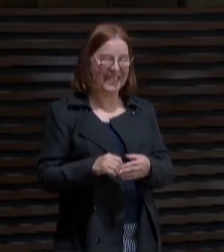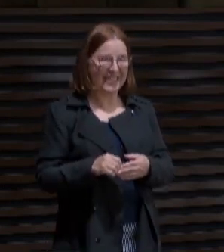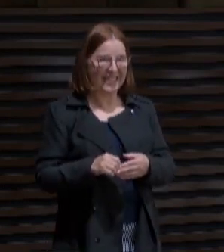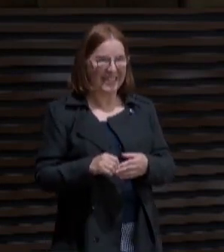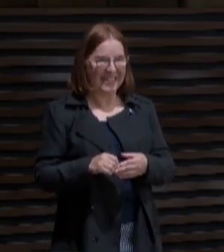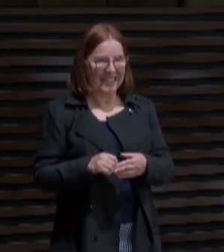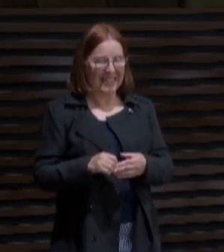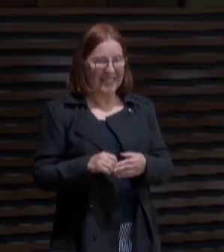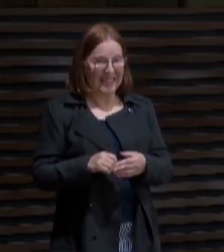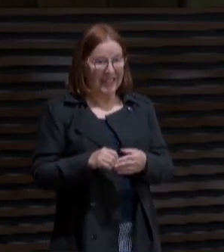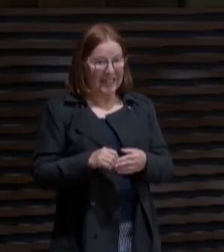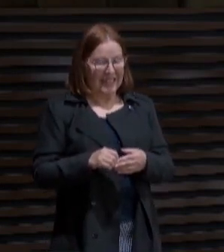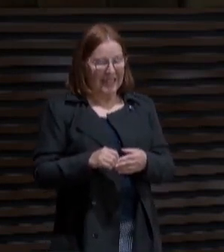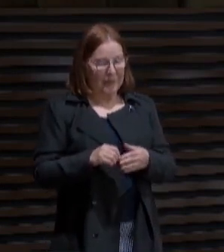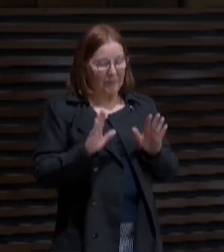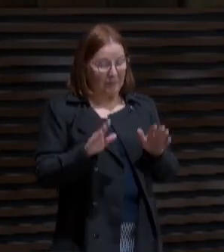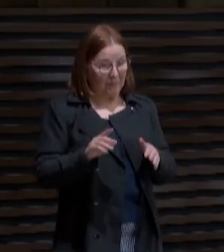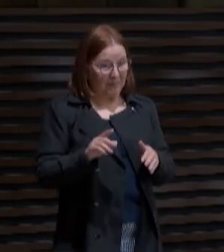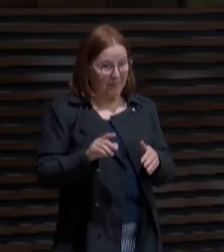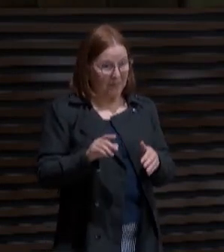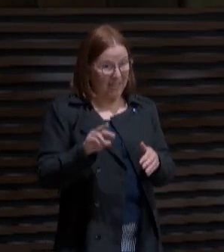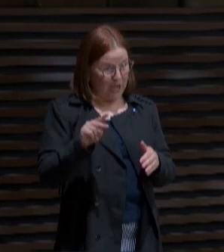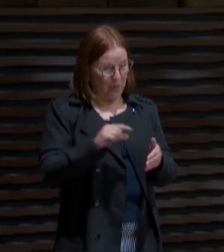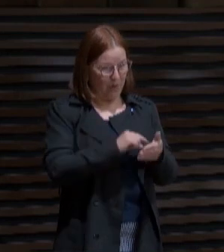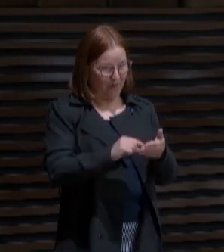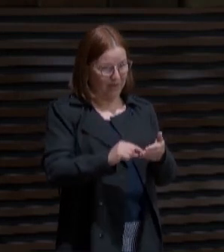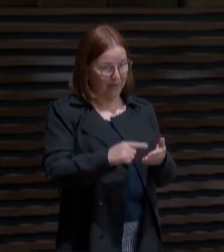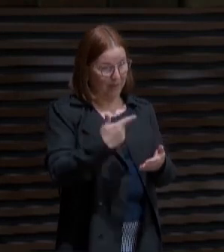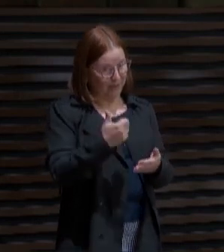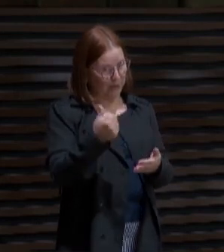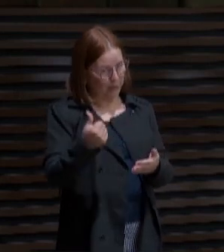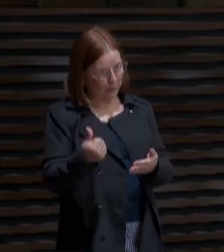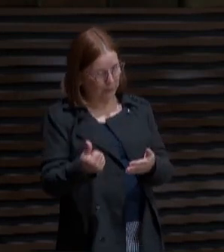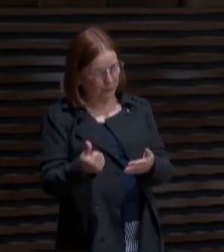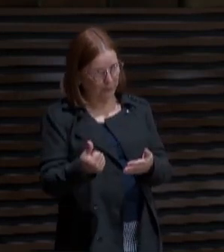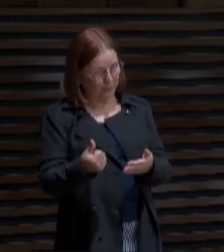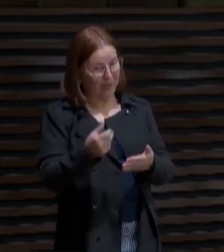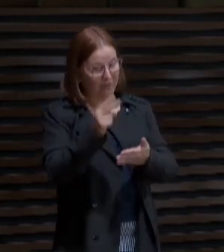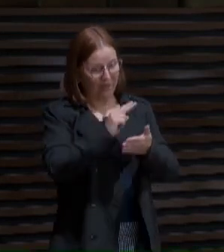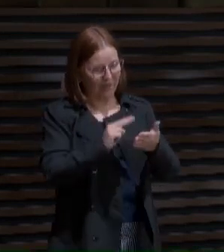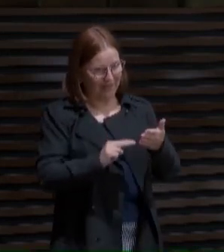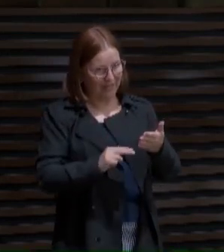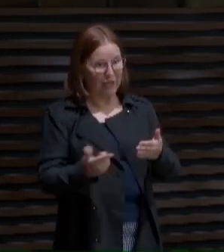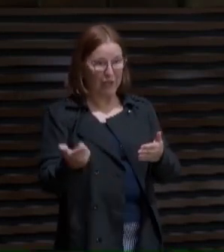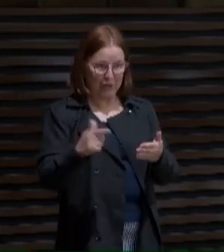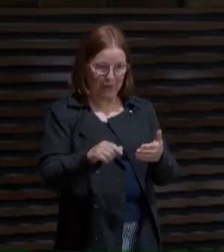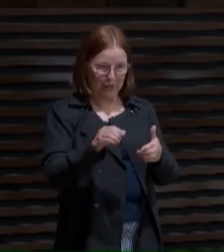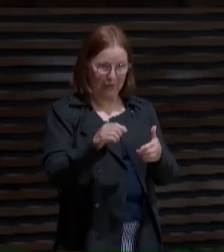dilema exatamente no versículo 21. Vamos ler novamente 2 Coríntios 5,